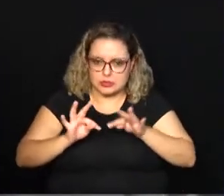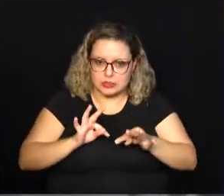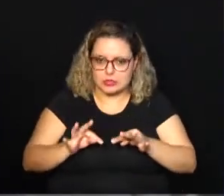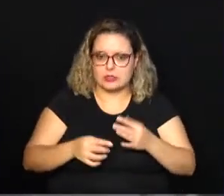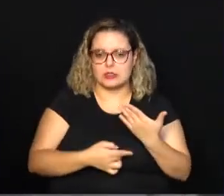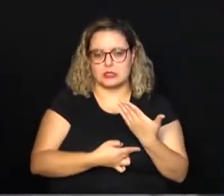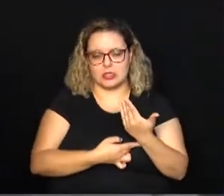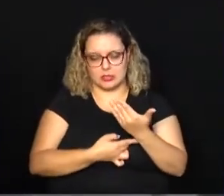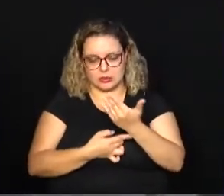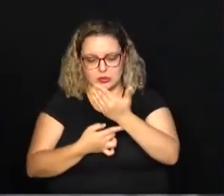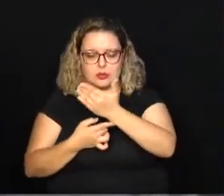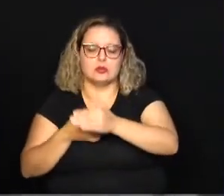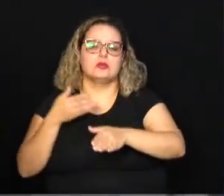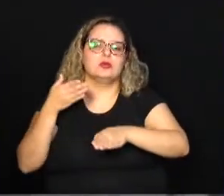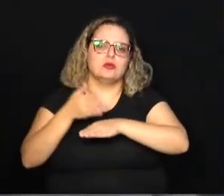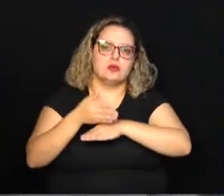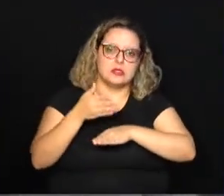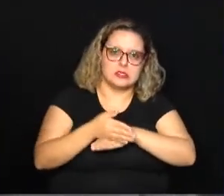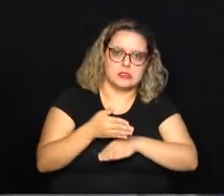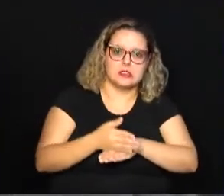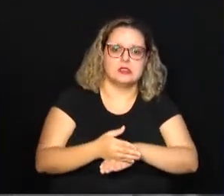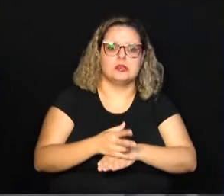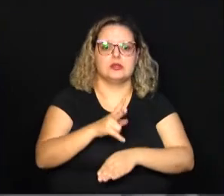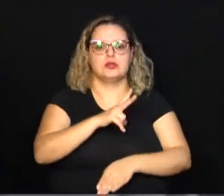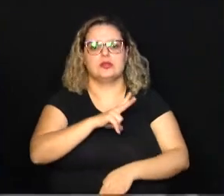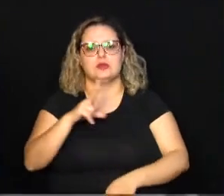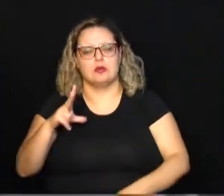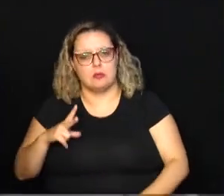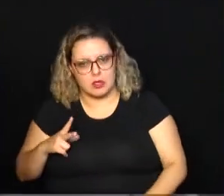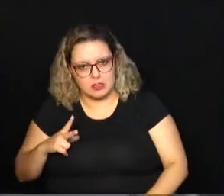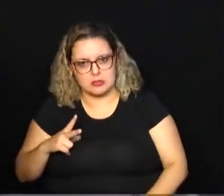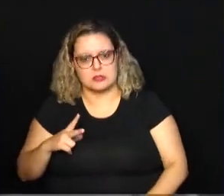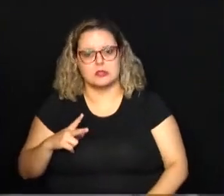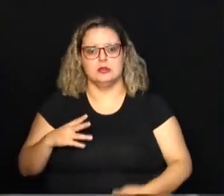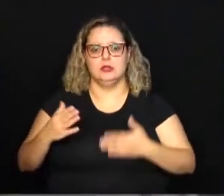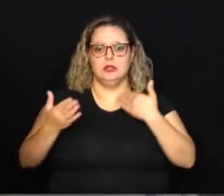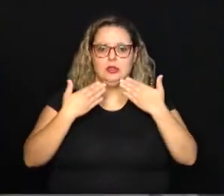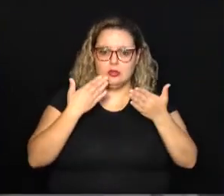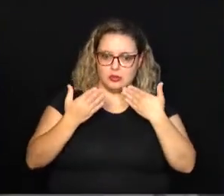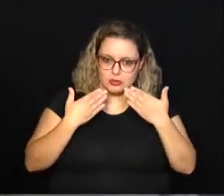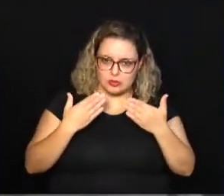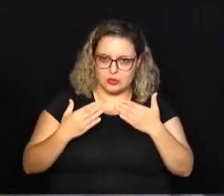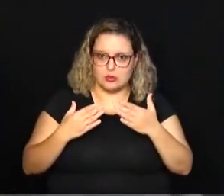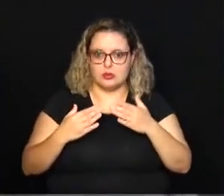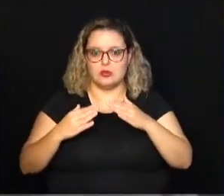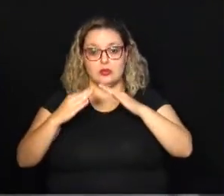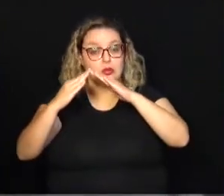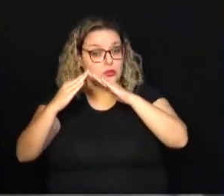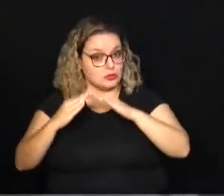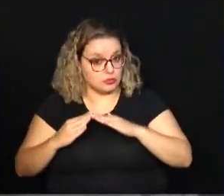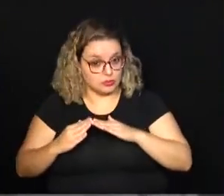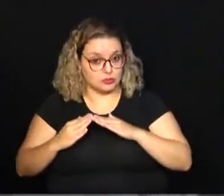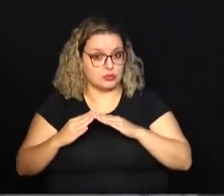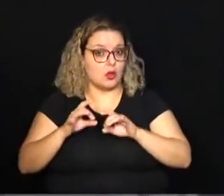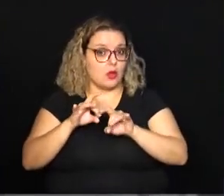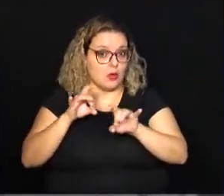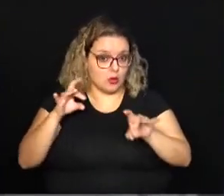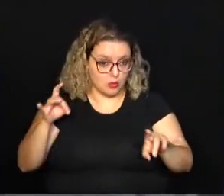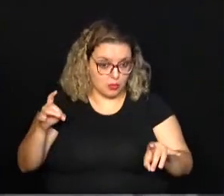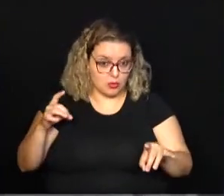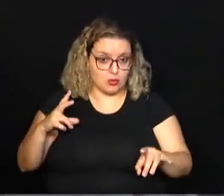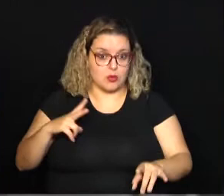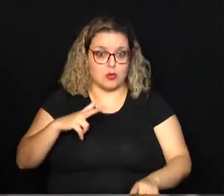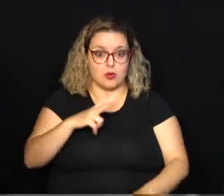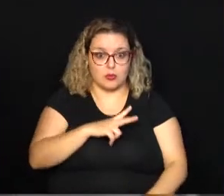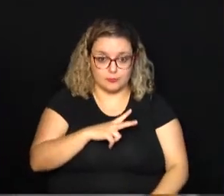facilitar o acesso do paciente a essas UBSs, a comunicação domiciliar, às vezes, online com o paciente. Então,